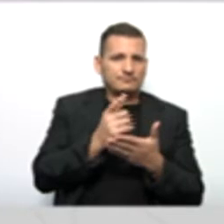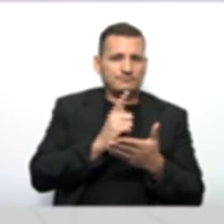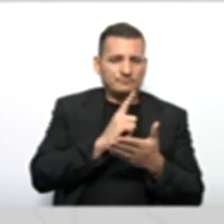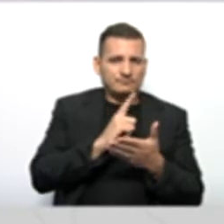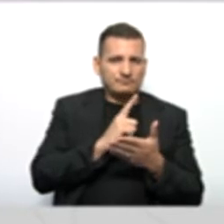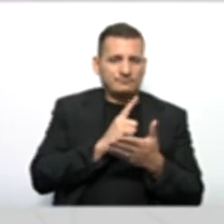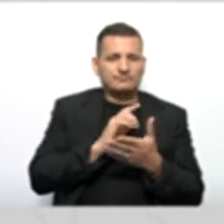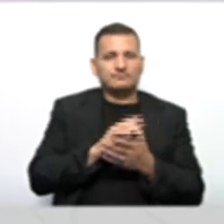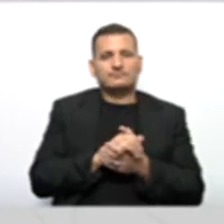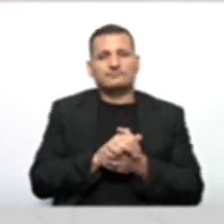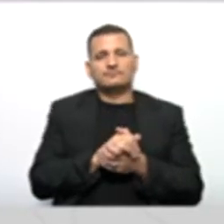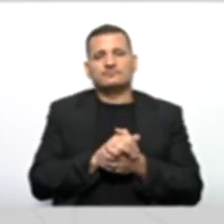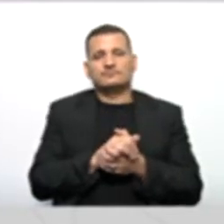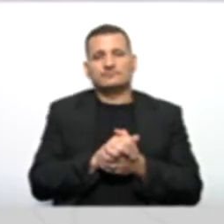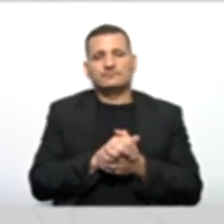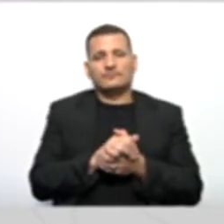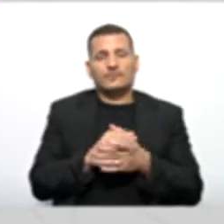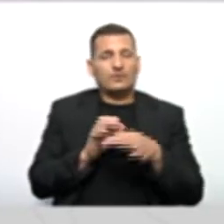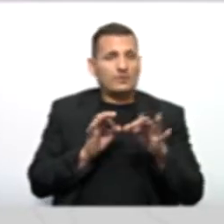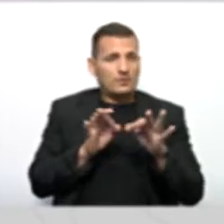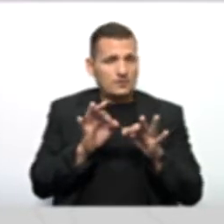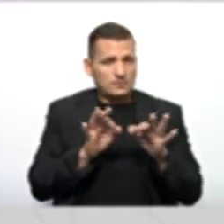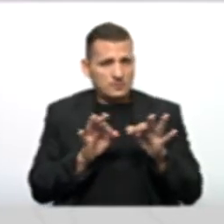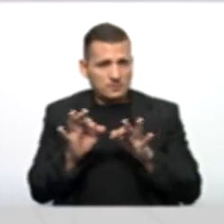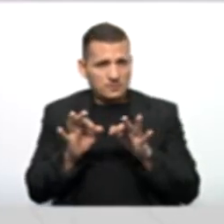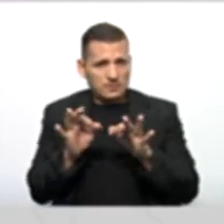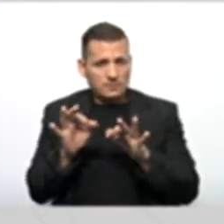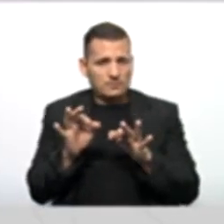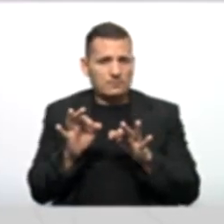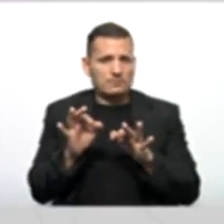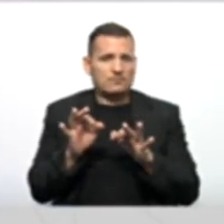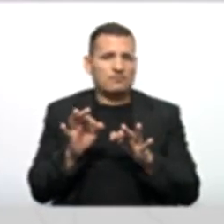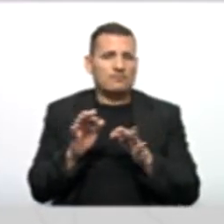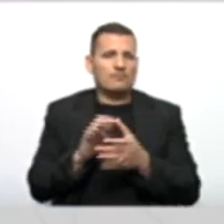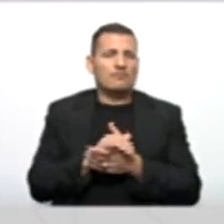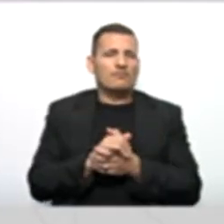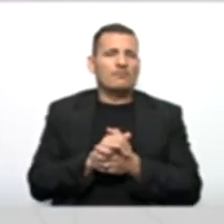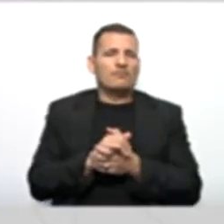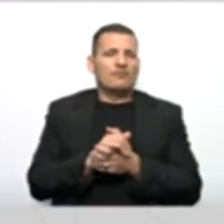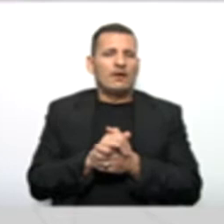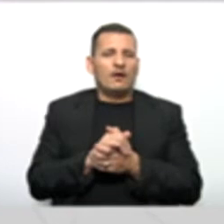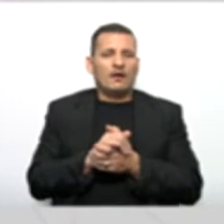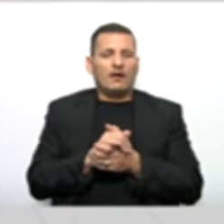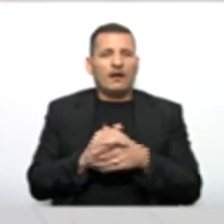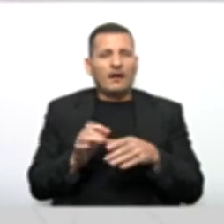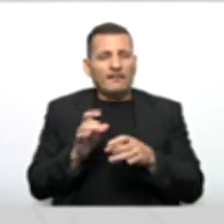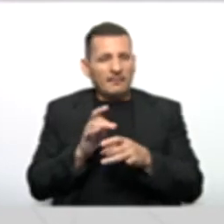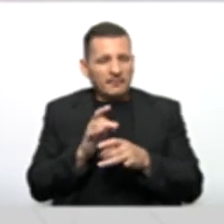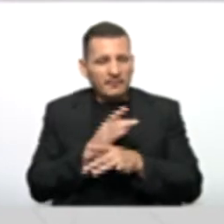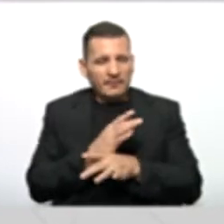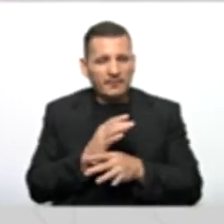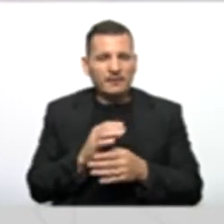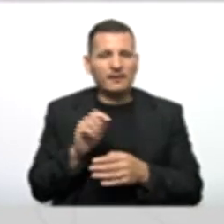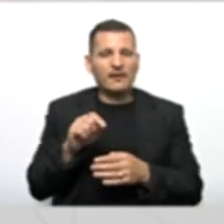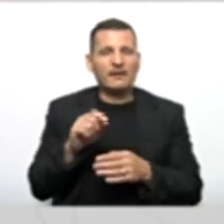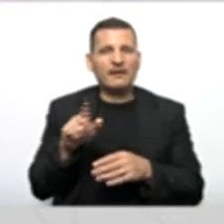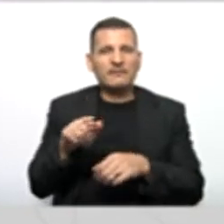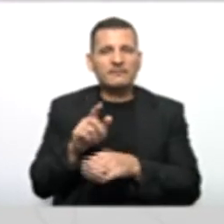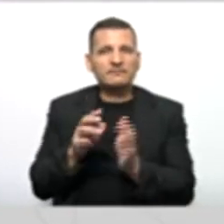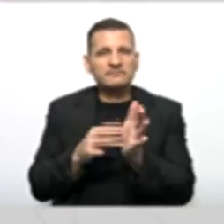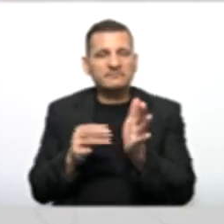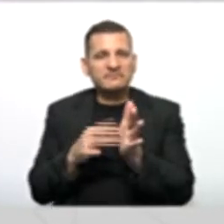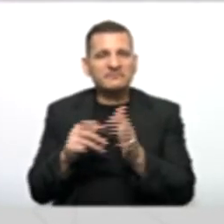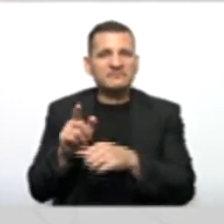dessa ideia. Organização e preparação. Define-se a metodologia de gerenciamento de